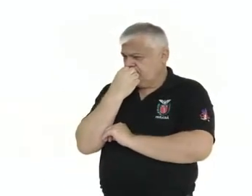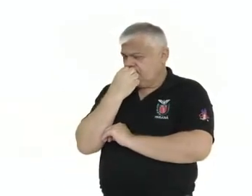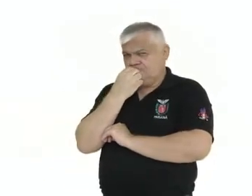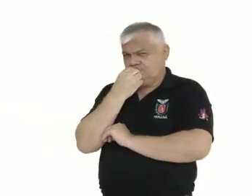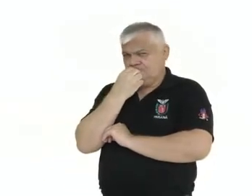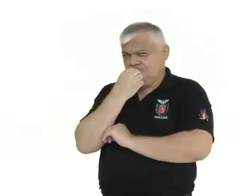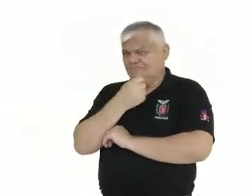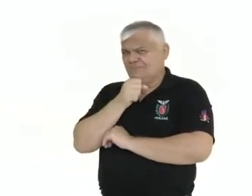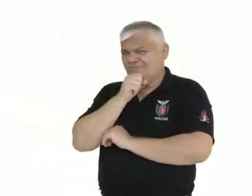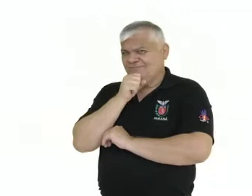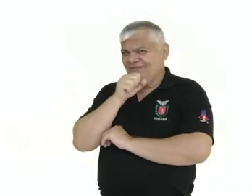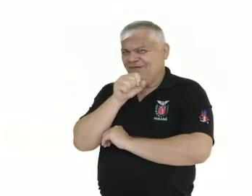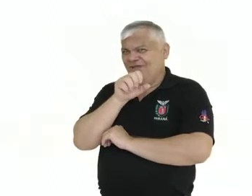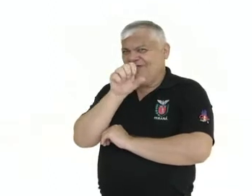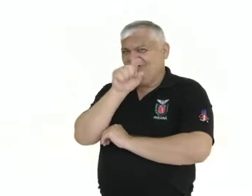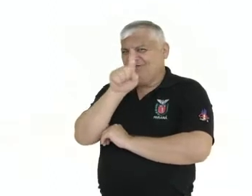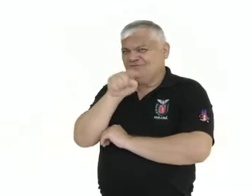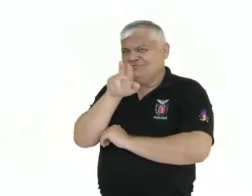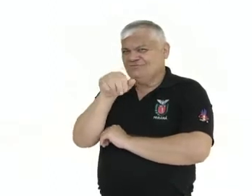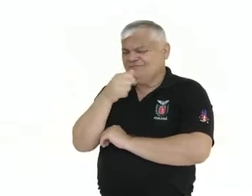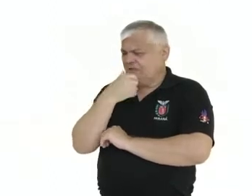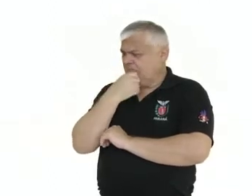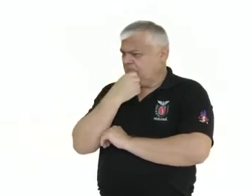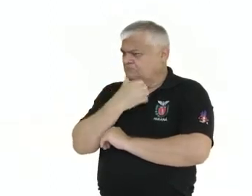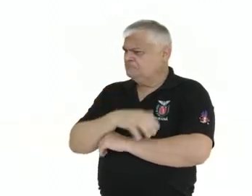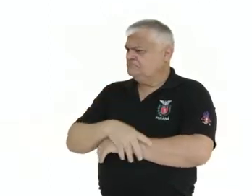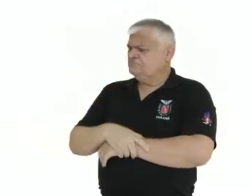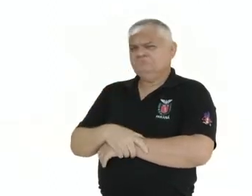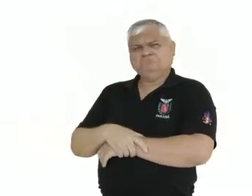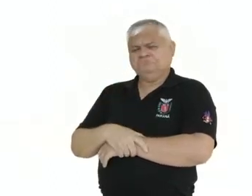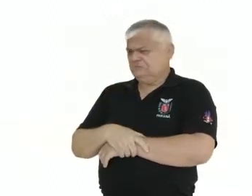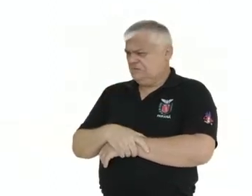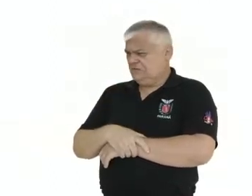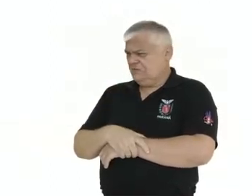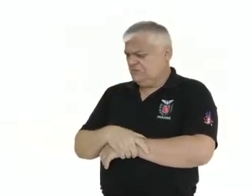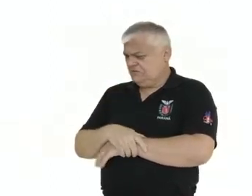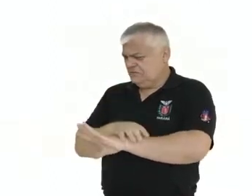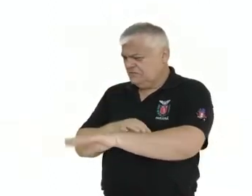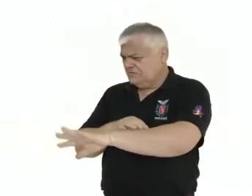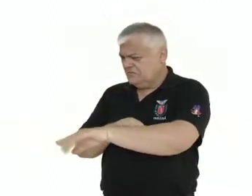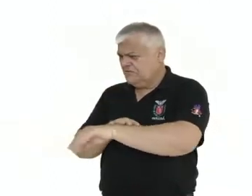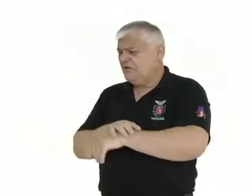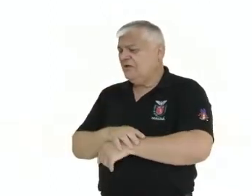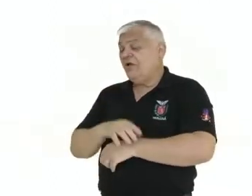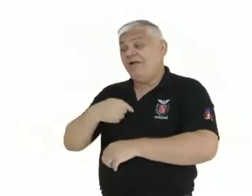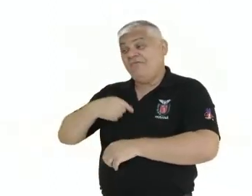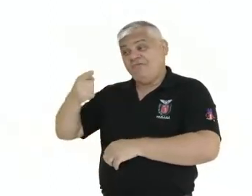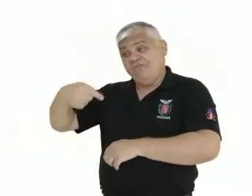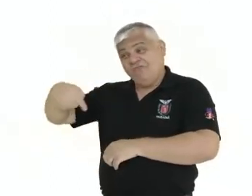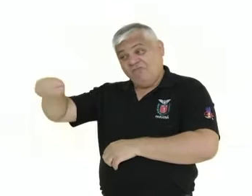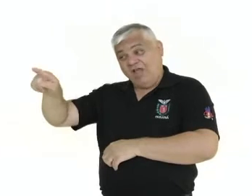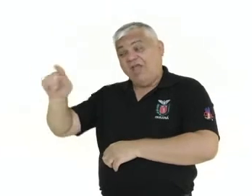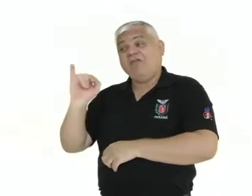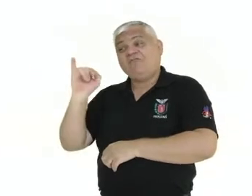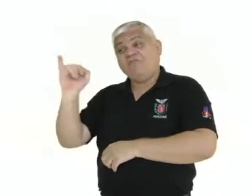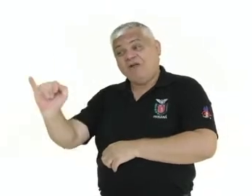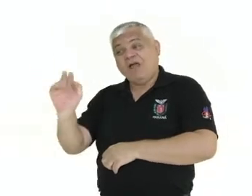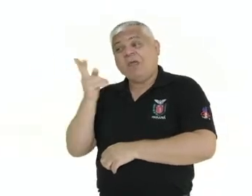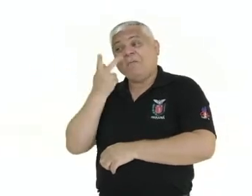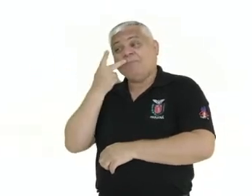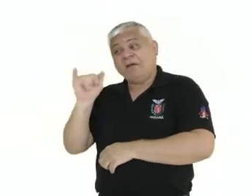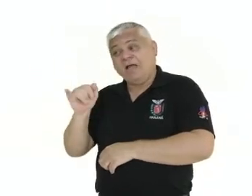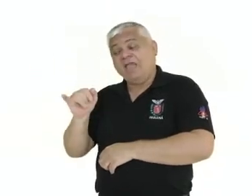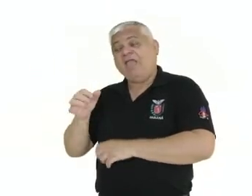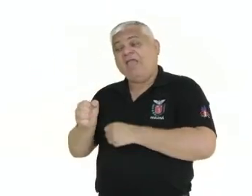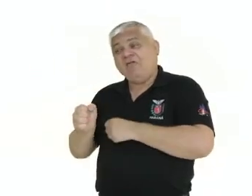Mestre Zuzas pôs as cangalhas no nariz e respondeu: Menino, volta e diz a teu pai que se vai